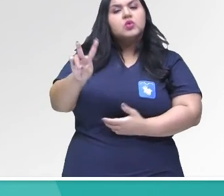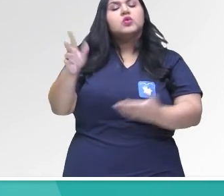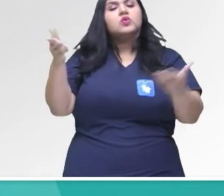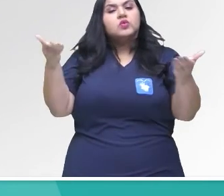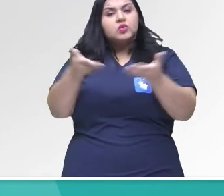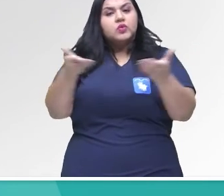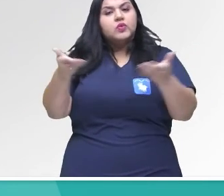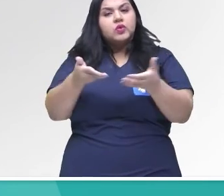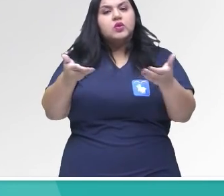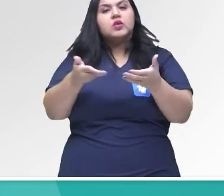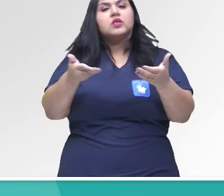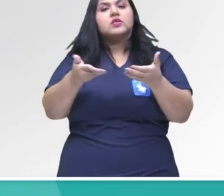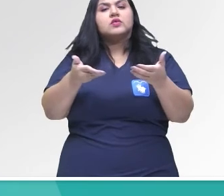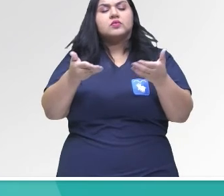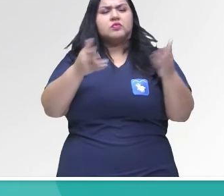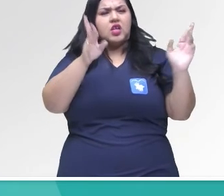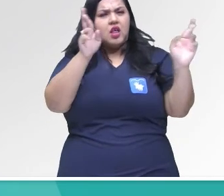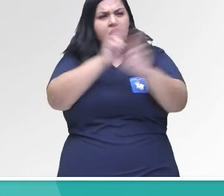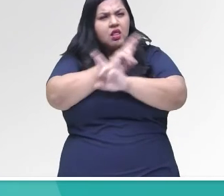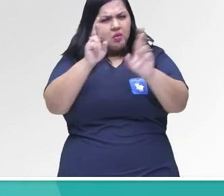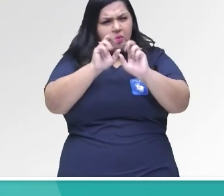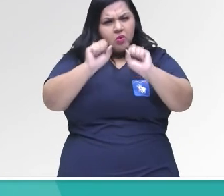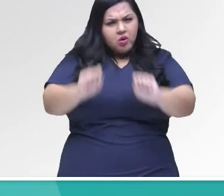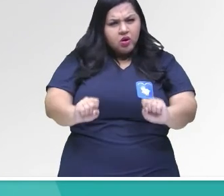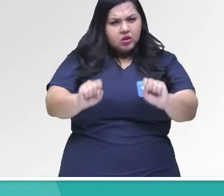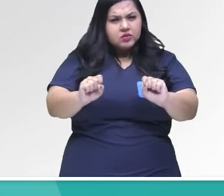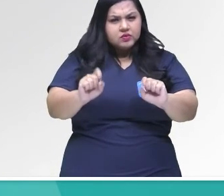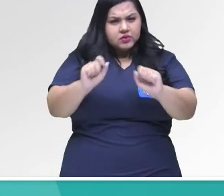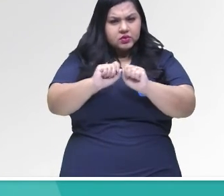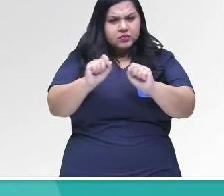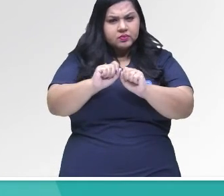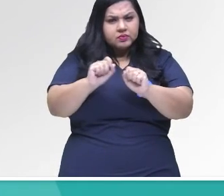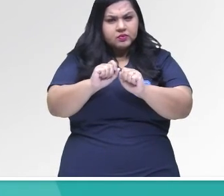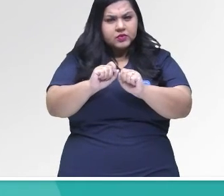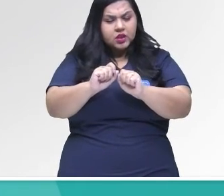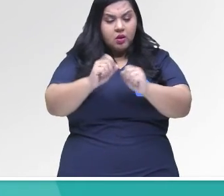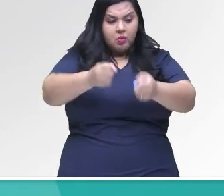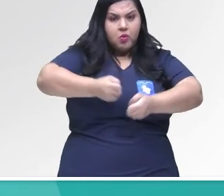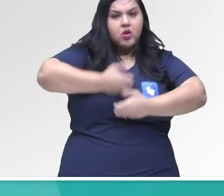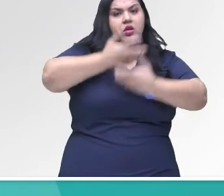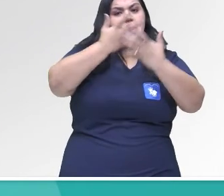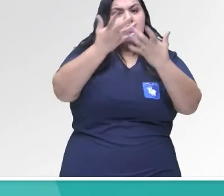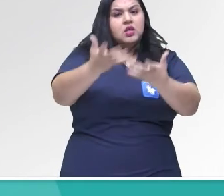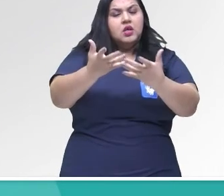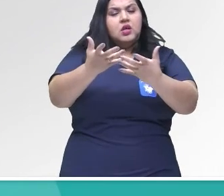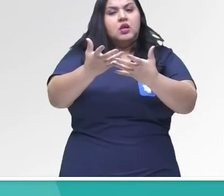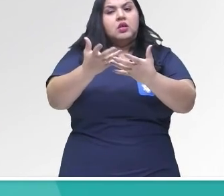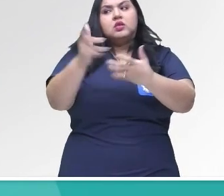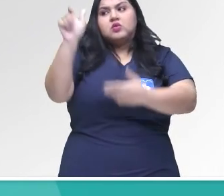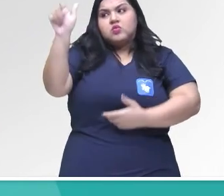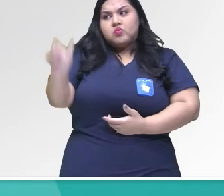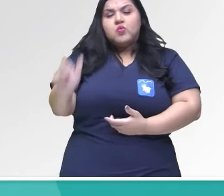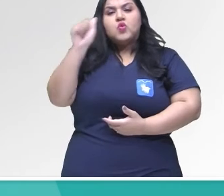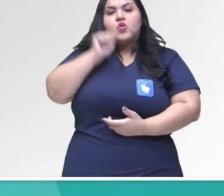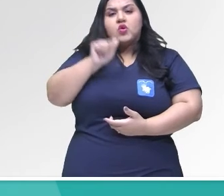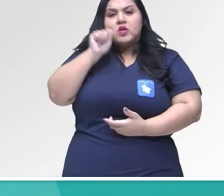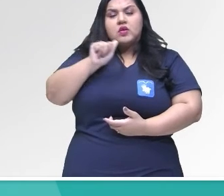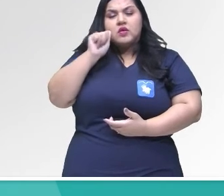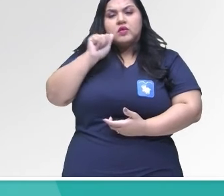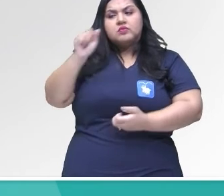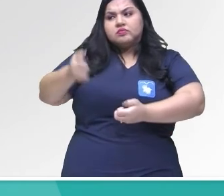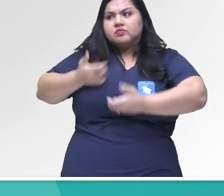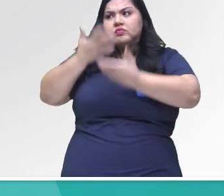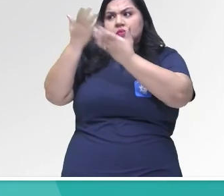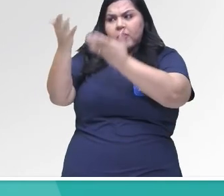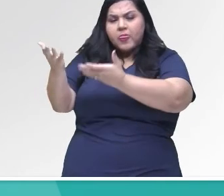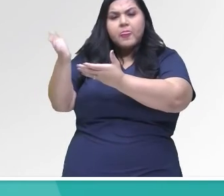em relação à mulher. Será que nós podemos fazer uma poesia sobre a mulher, uma música sobre a mulher, e